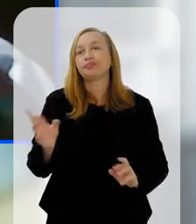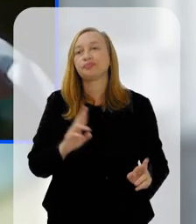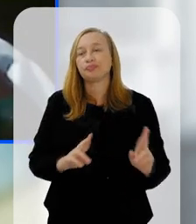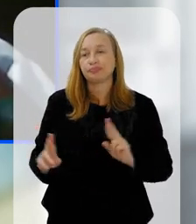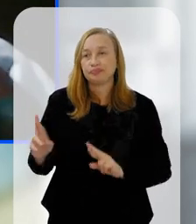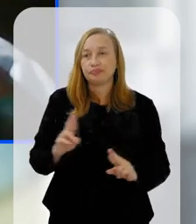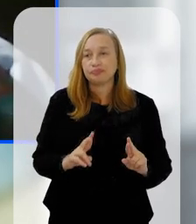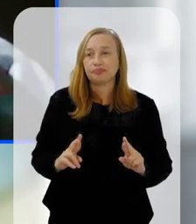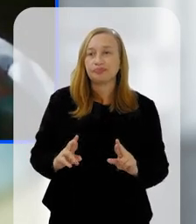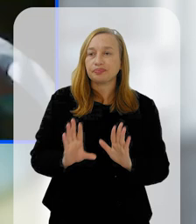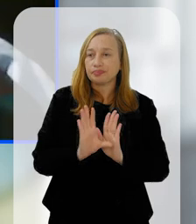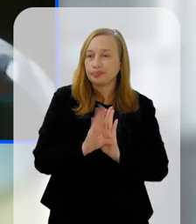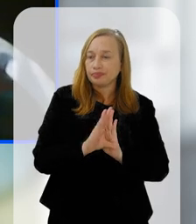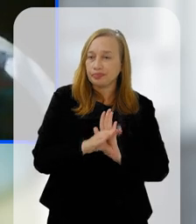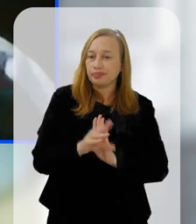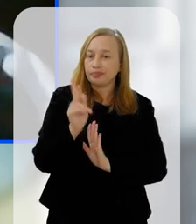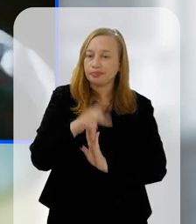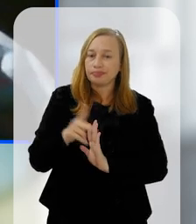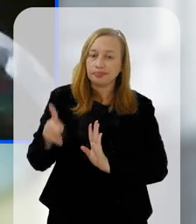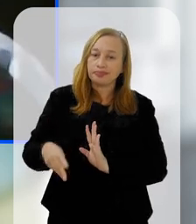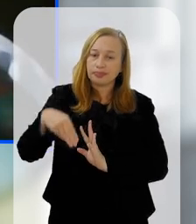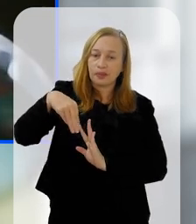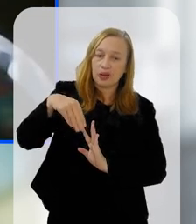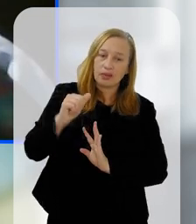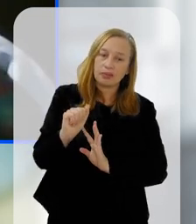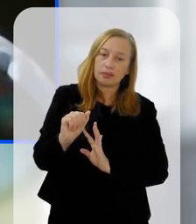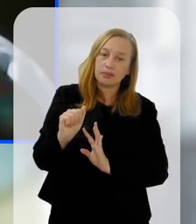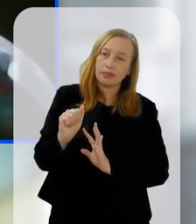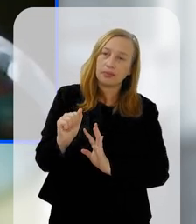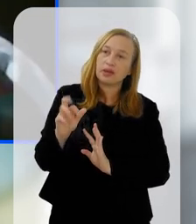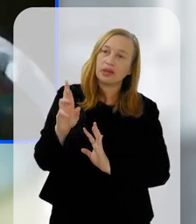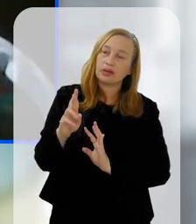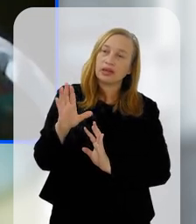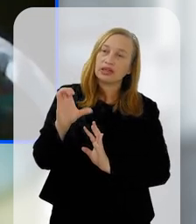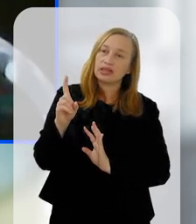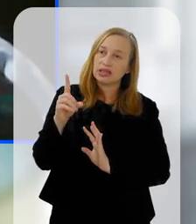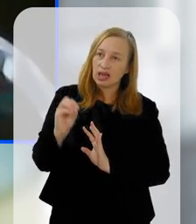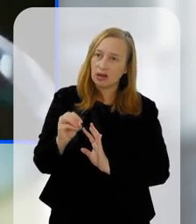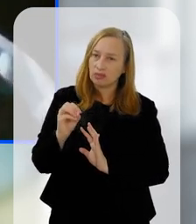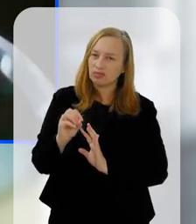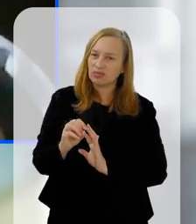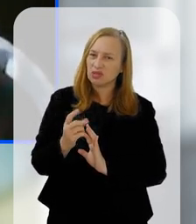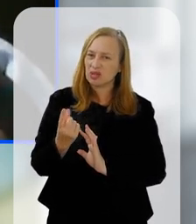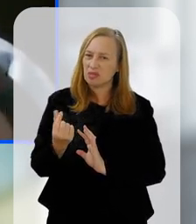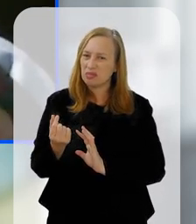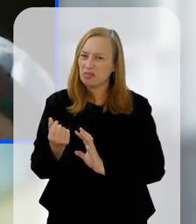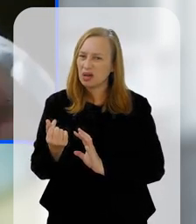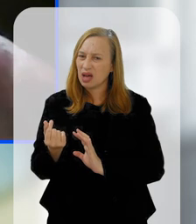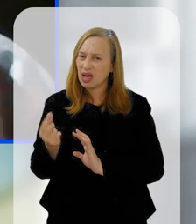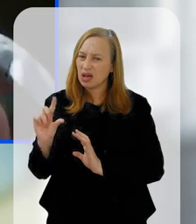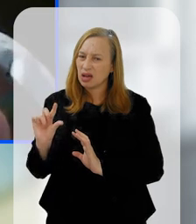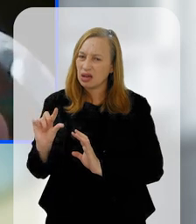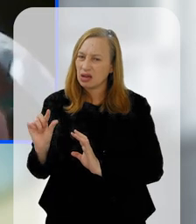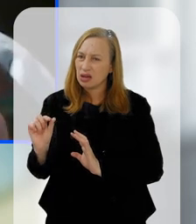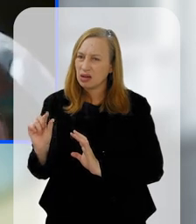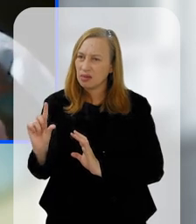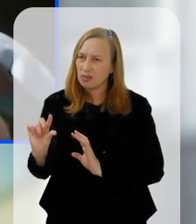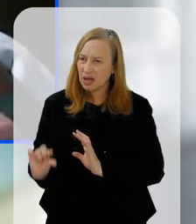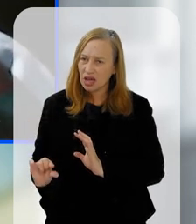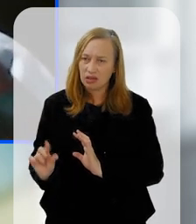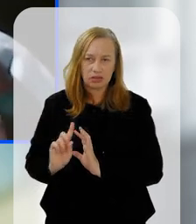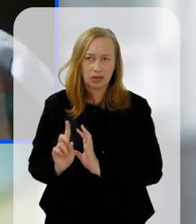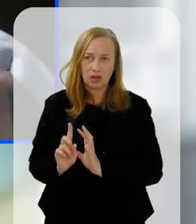observação em relação a um conceito do professor Marcelo Dutra, que é o seguinte: é claro que não é